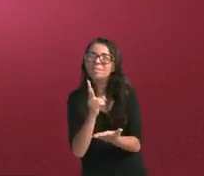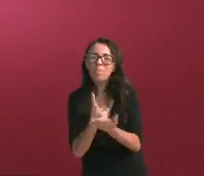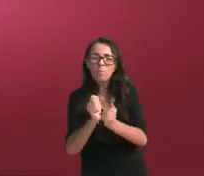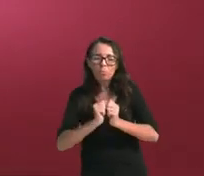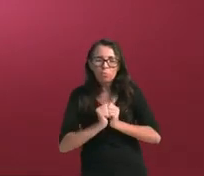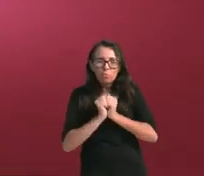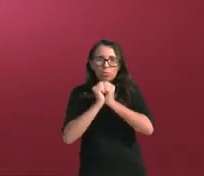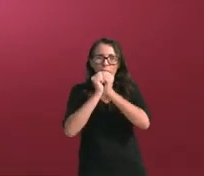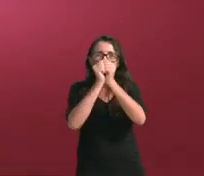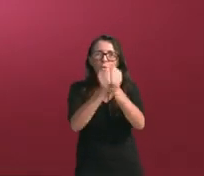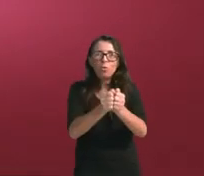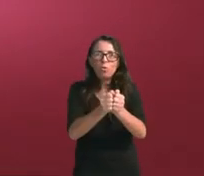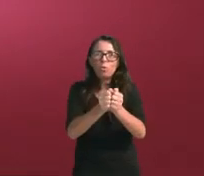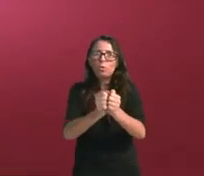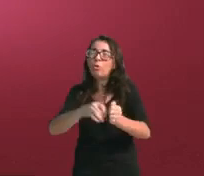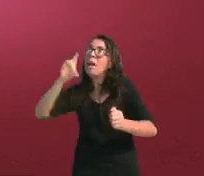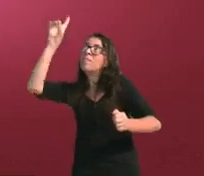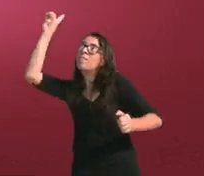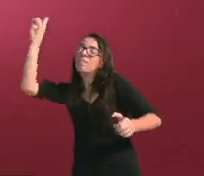a agir